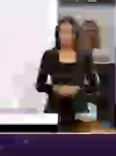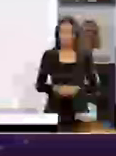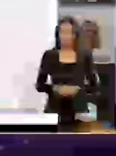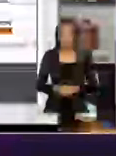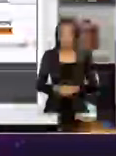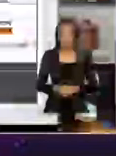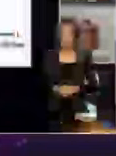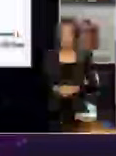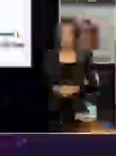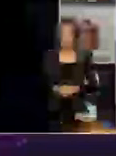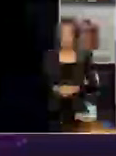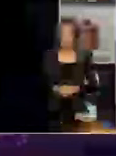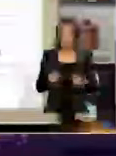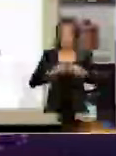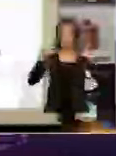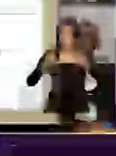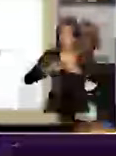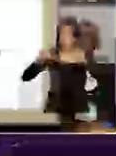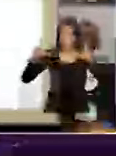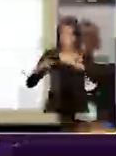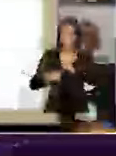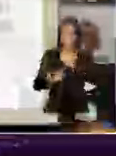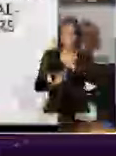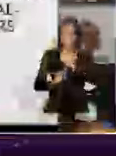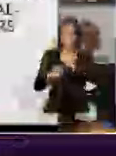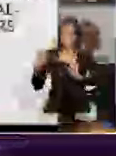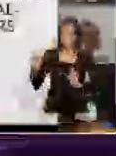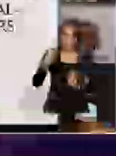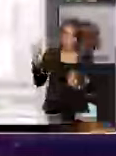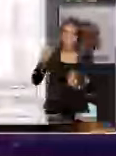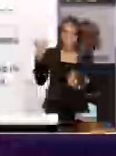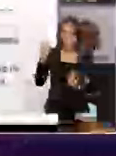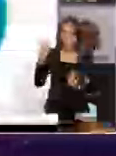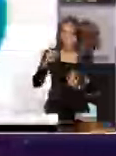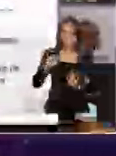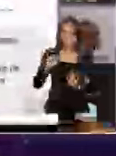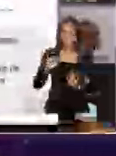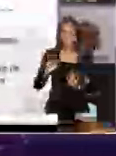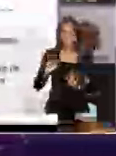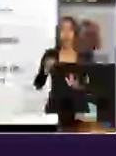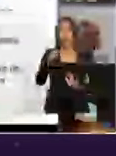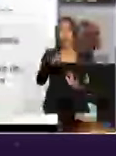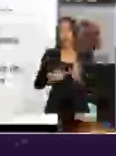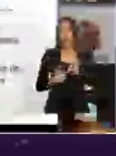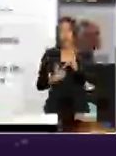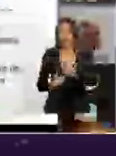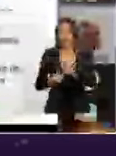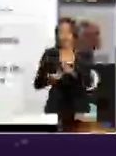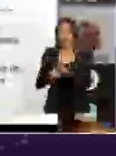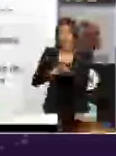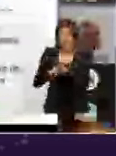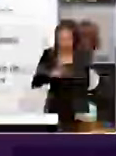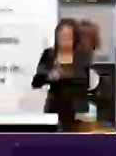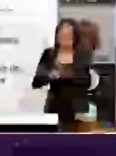esse risco de miocardite, sim, importante, que não deve ser de forma alguma subestimado. Aqui está o estudo,